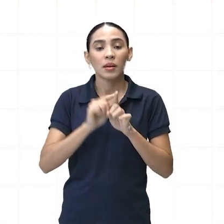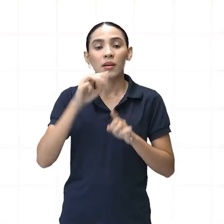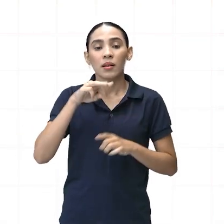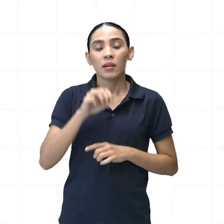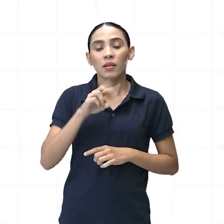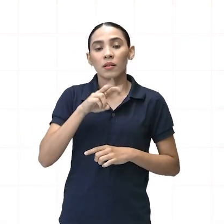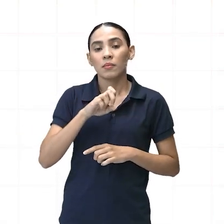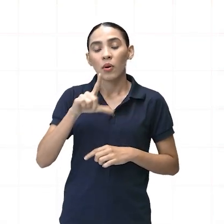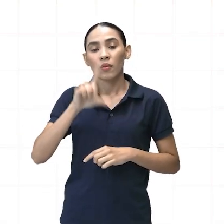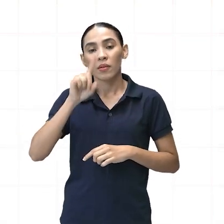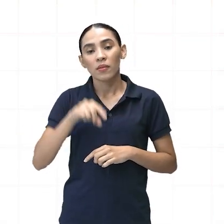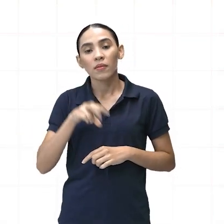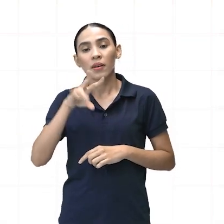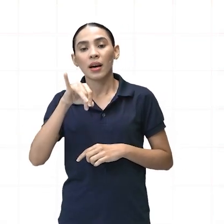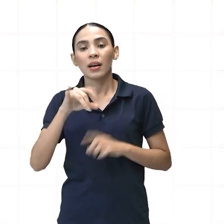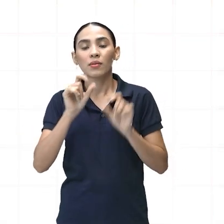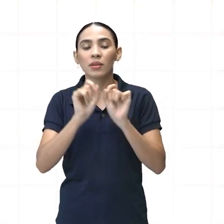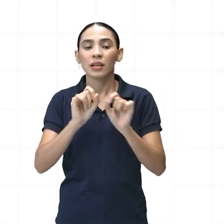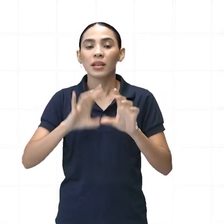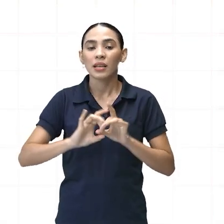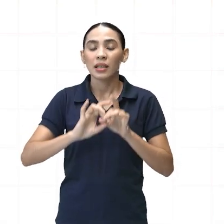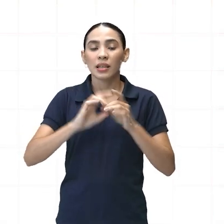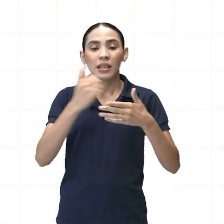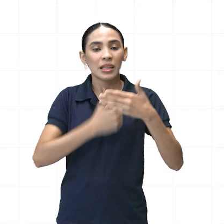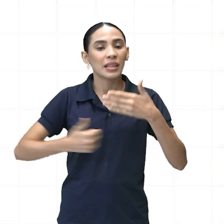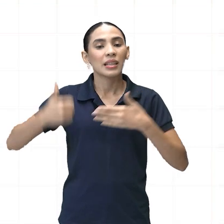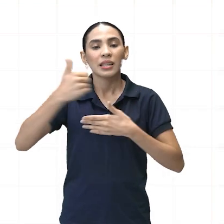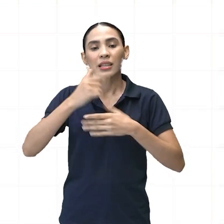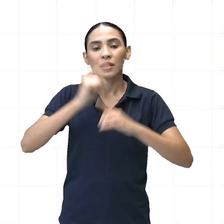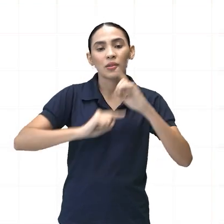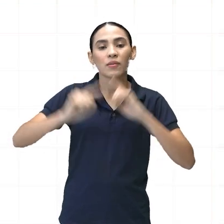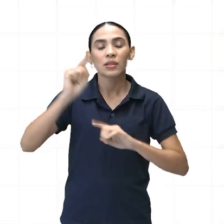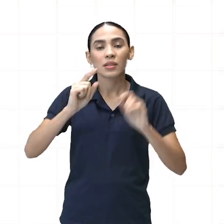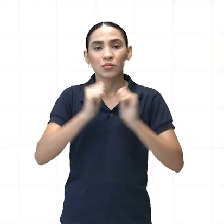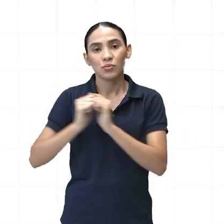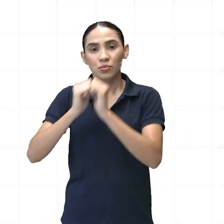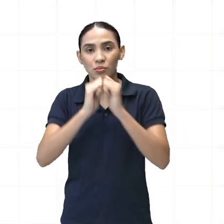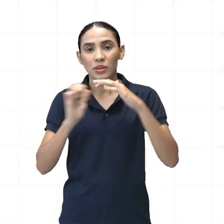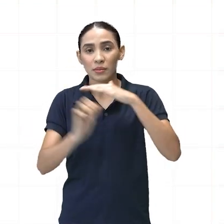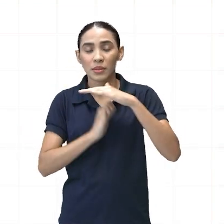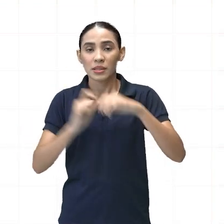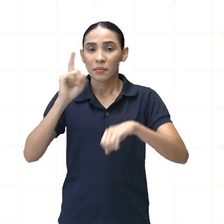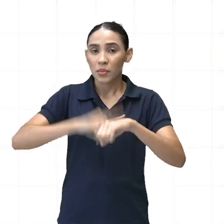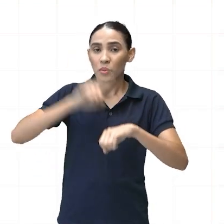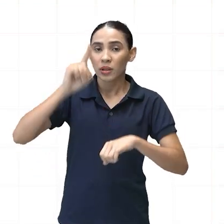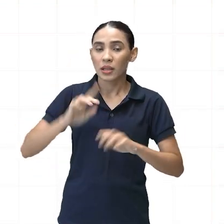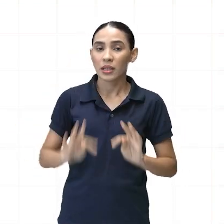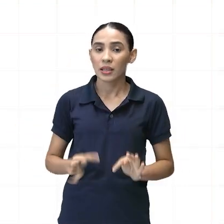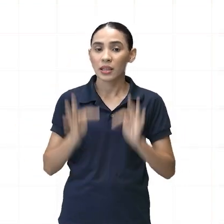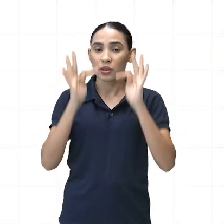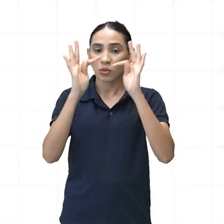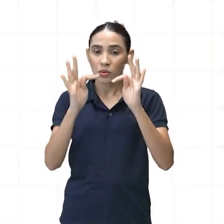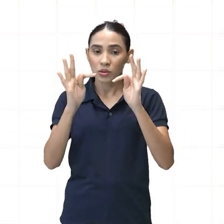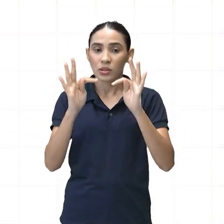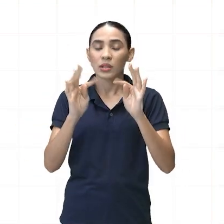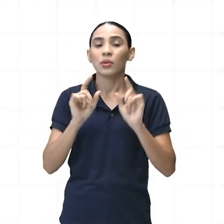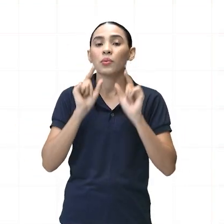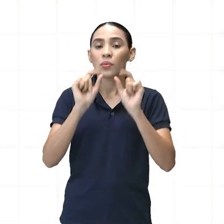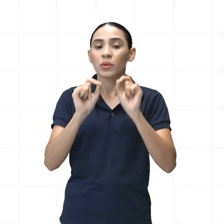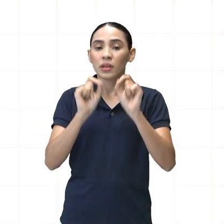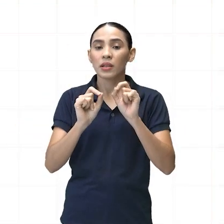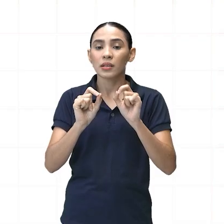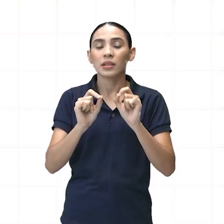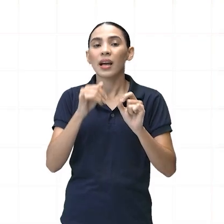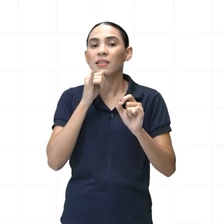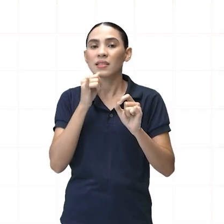móvel, gente, ela acaba sendo líder em inovação com empresas pioneiras da tecnologia de quê?